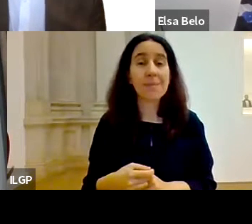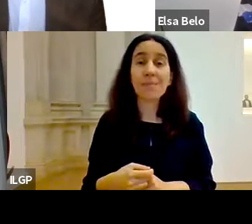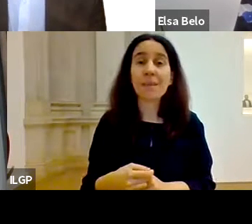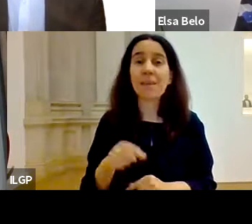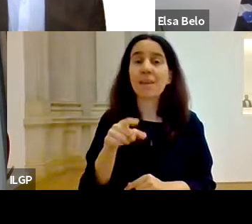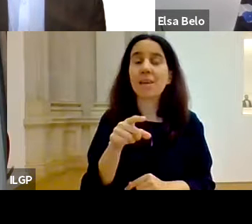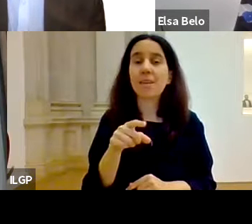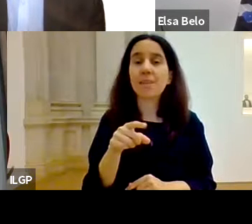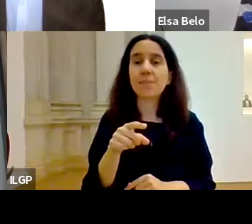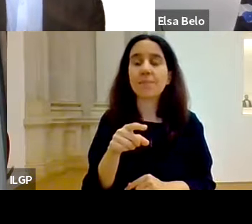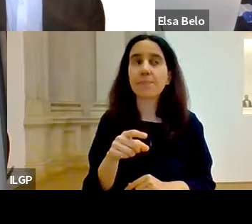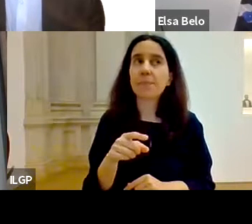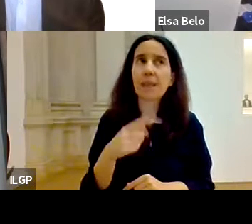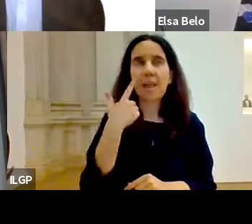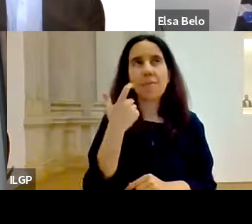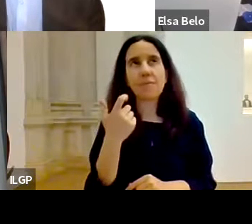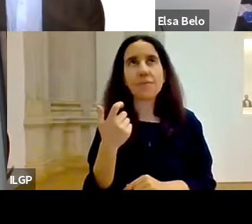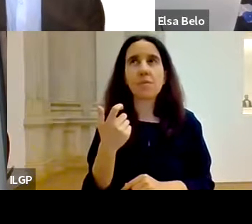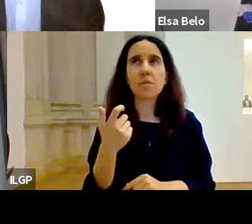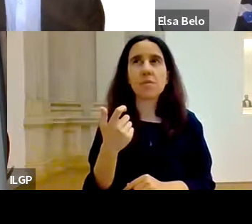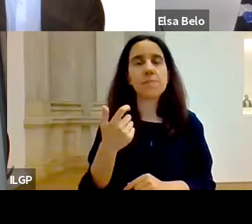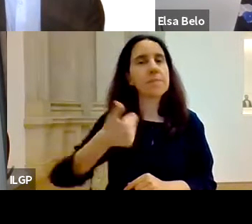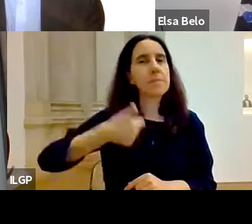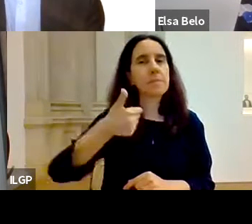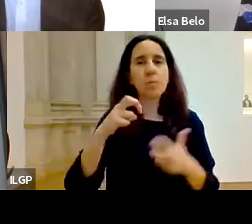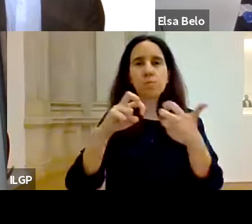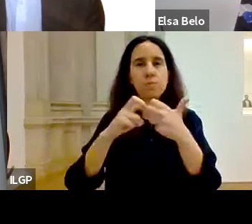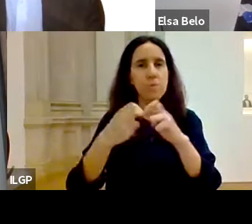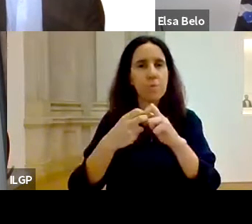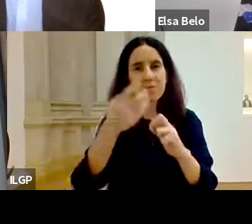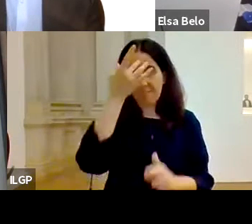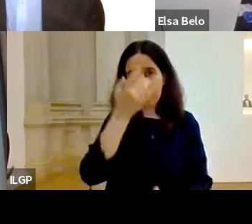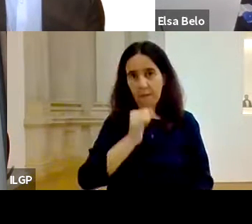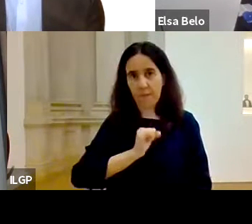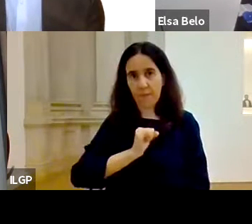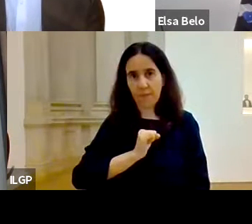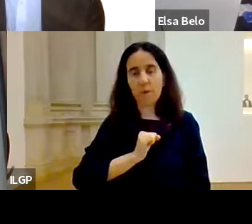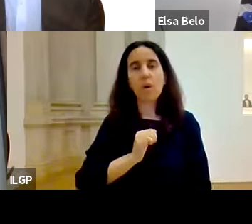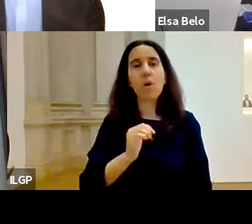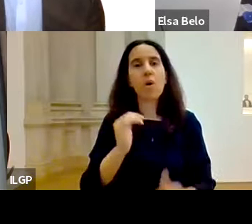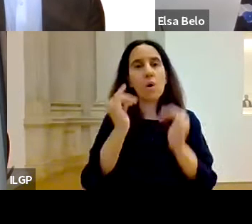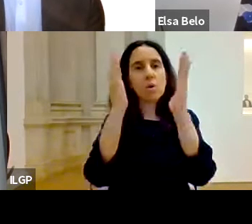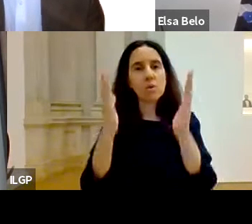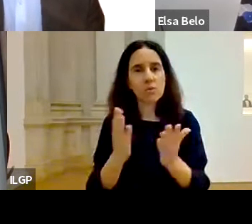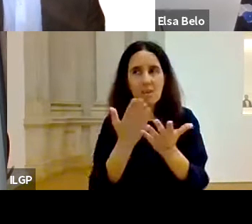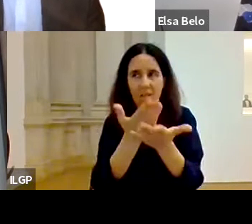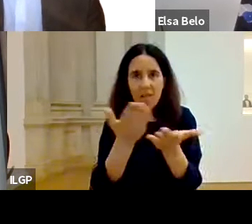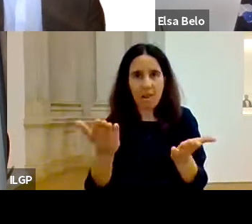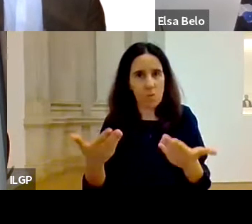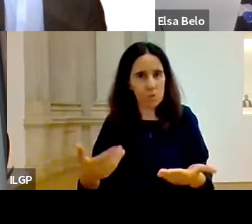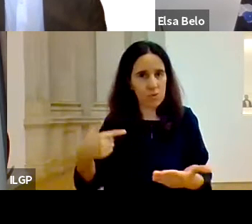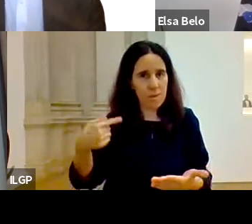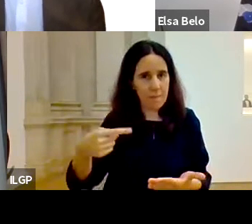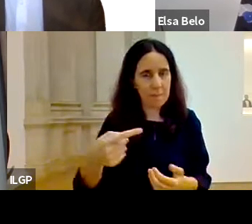é talvez um dos principais problemas que, do meu ponto de vista, as organizações hoje em dia enfrentam.